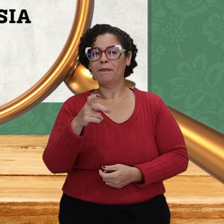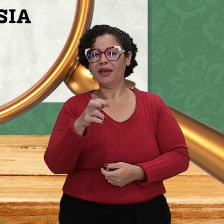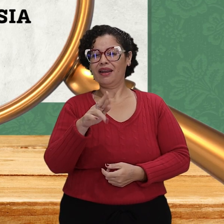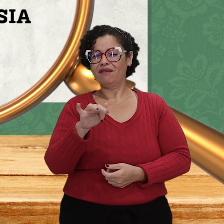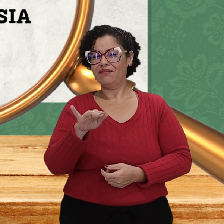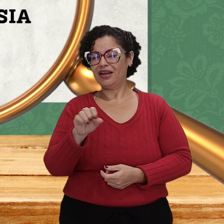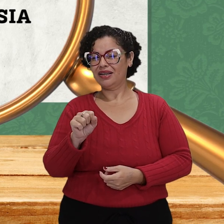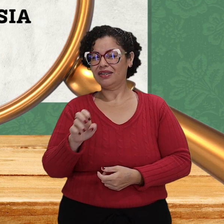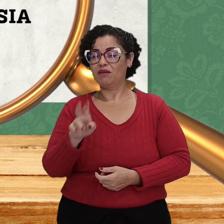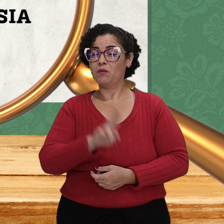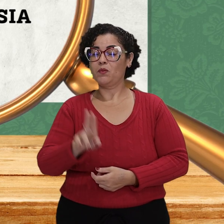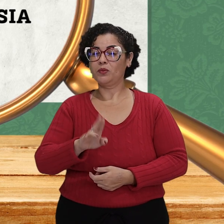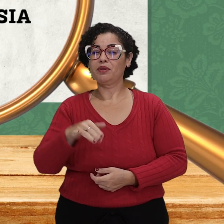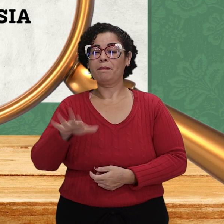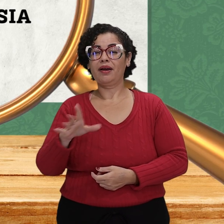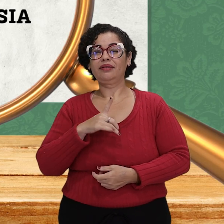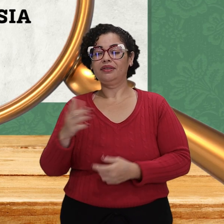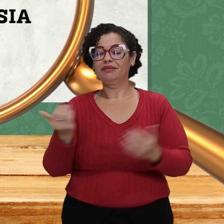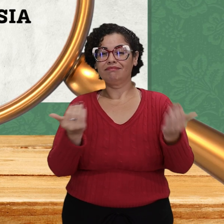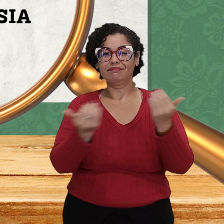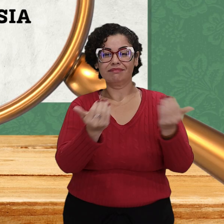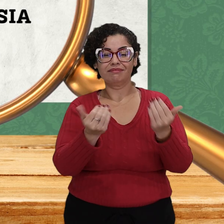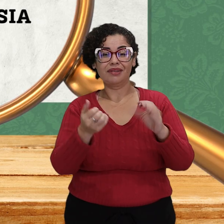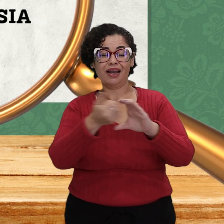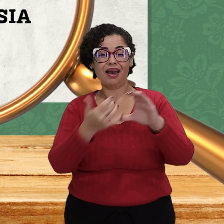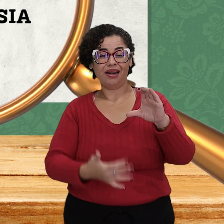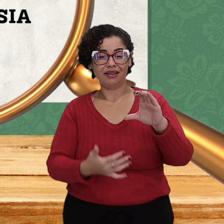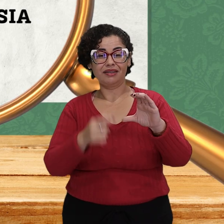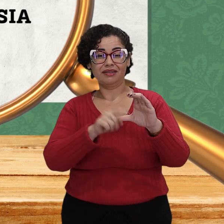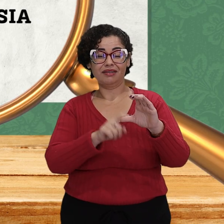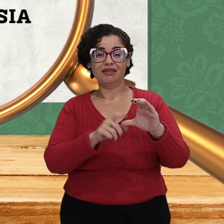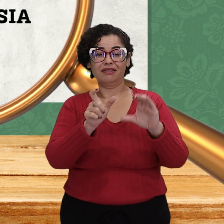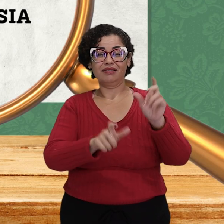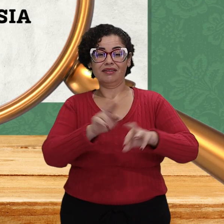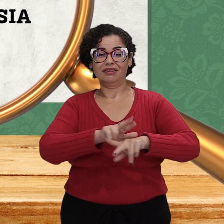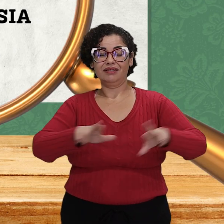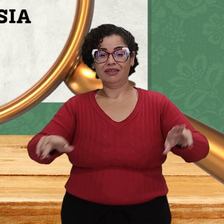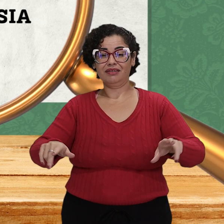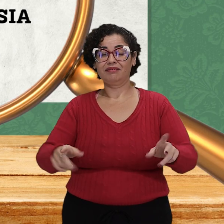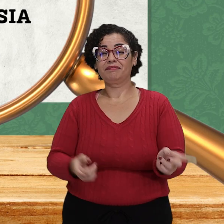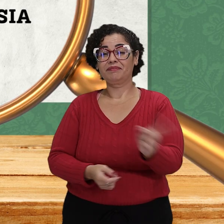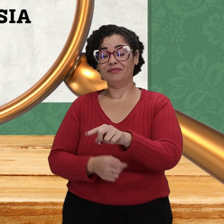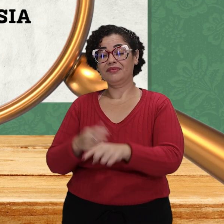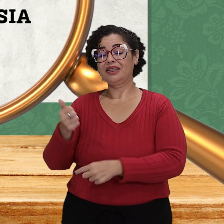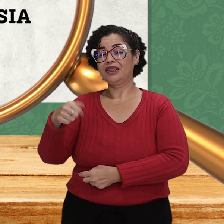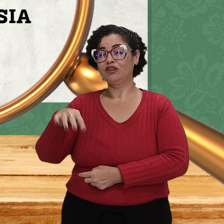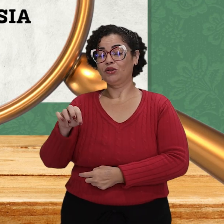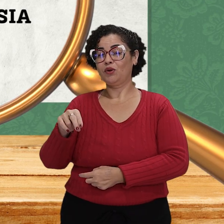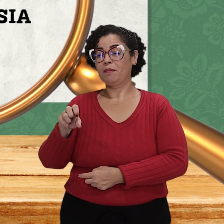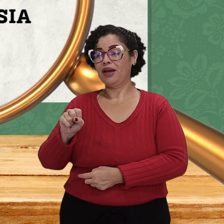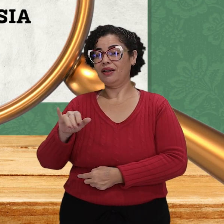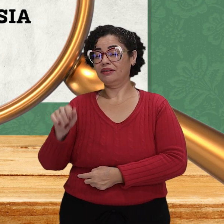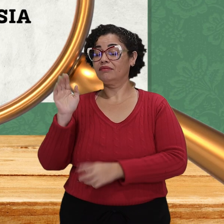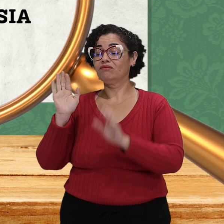A perífrase é mais utilizada para associar a caracterização de seres, enquanto a